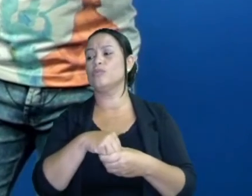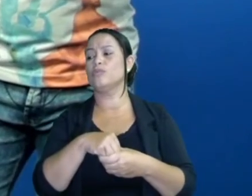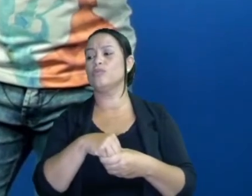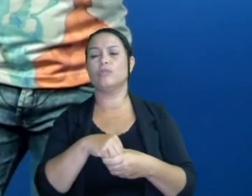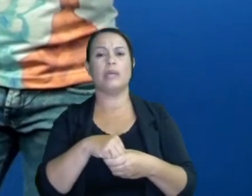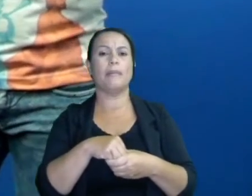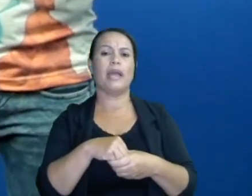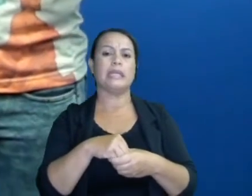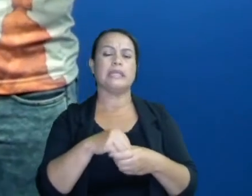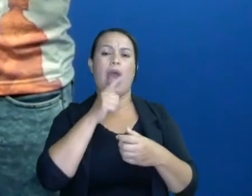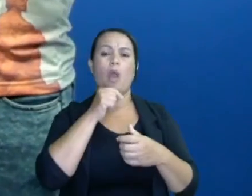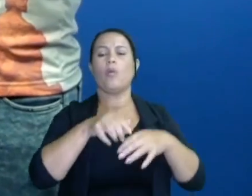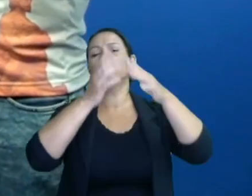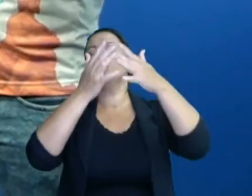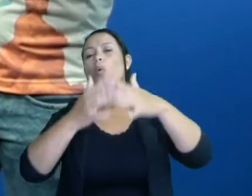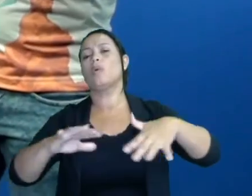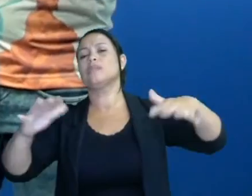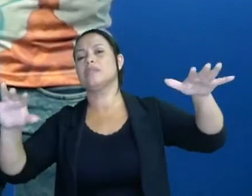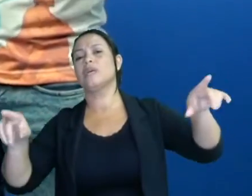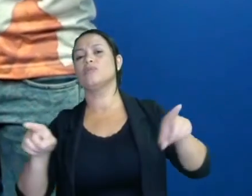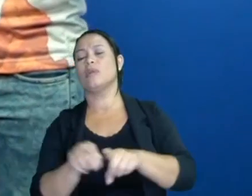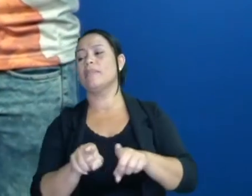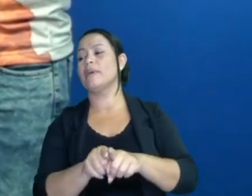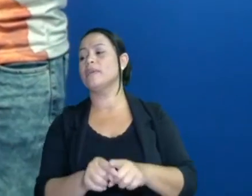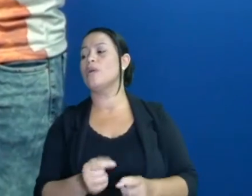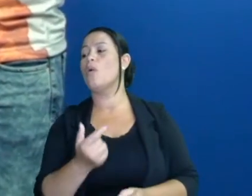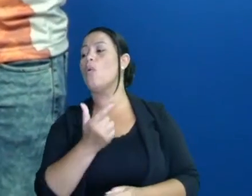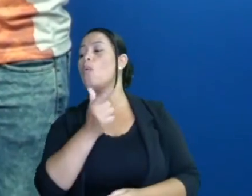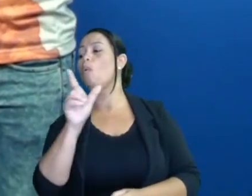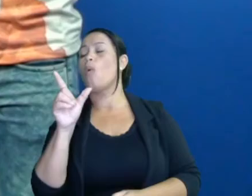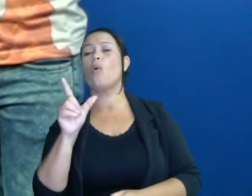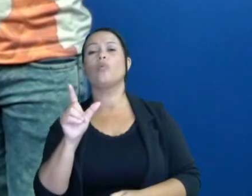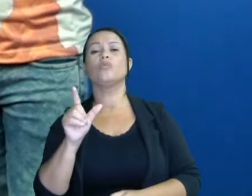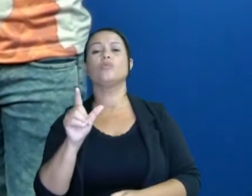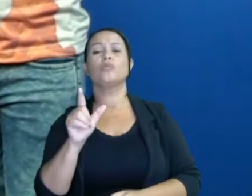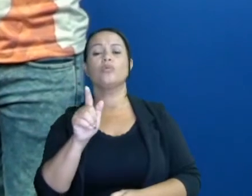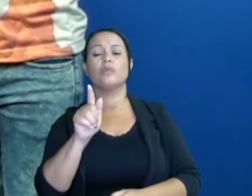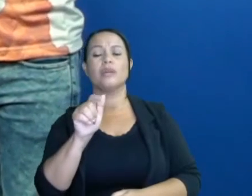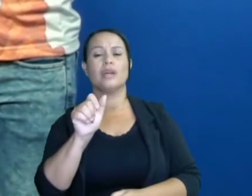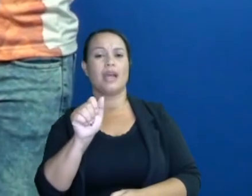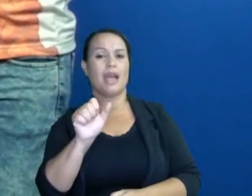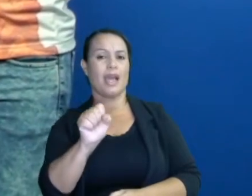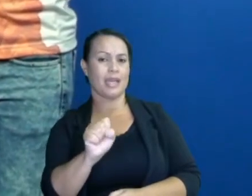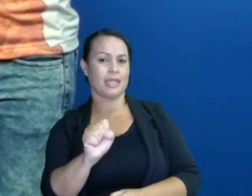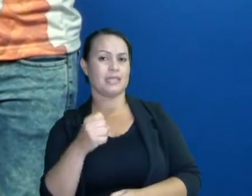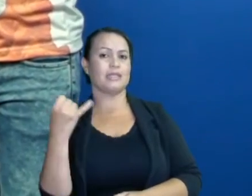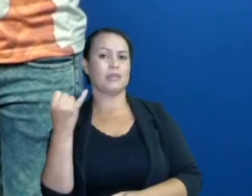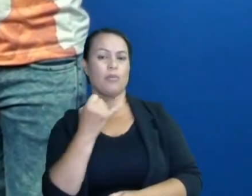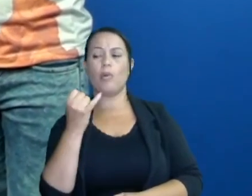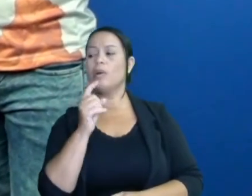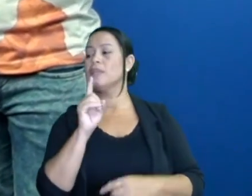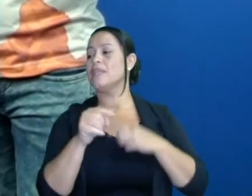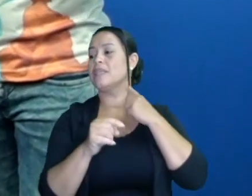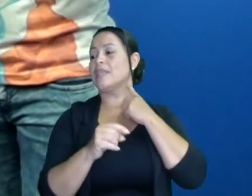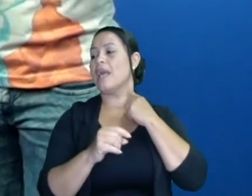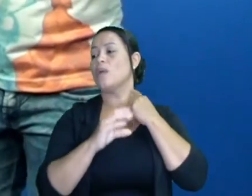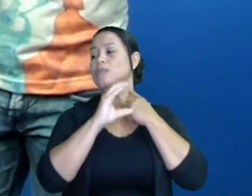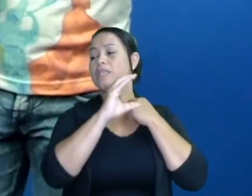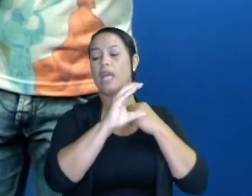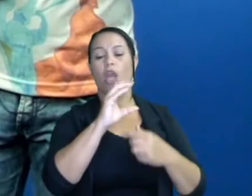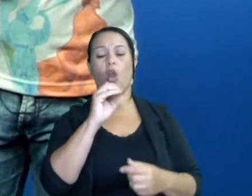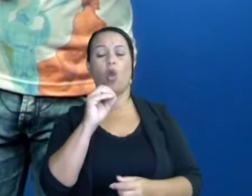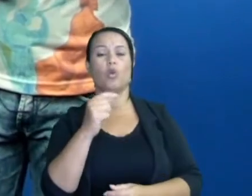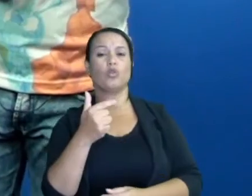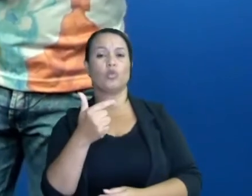dos oceanos, tá bem? Um outro gás importante é o CO2. Este